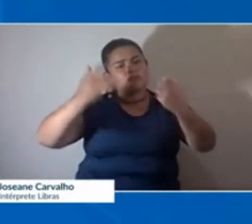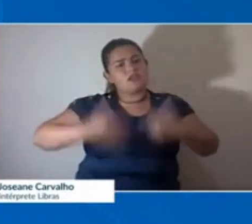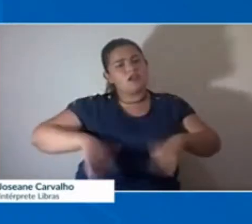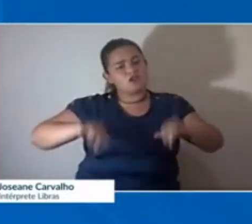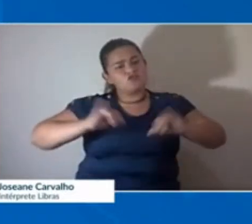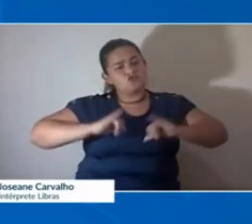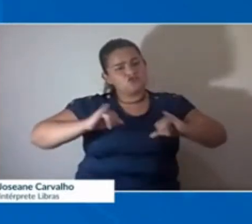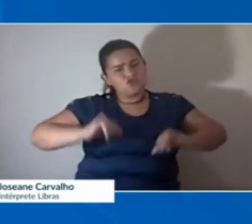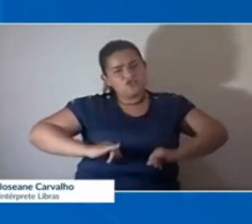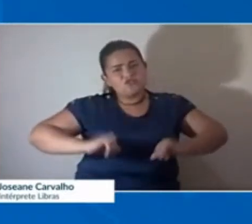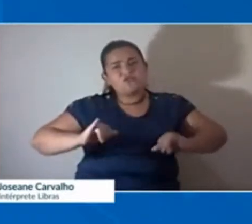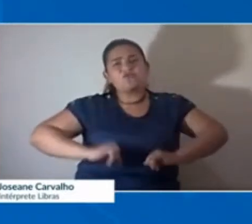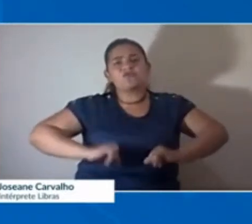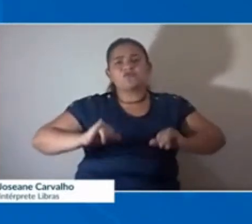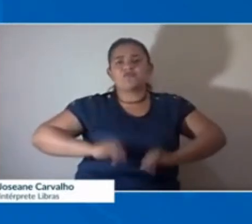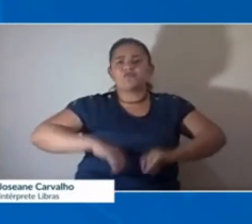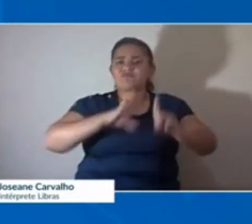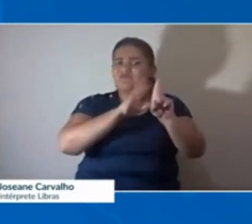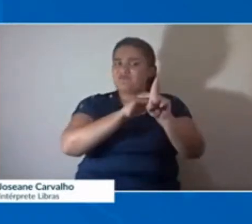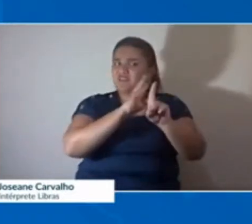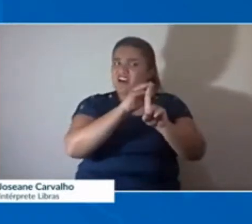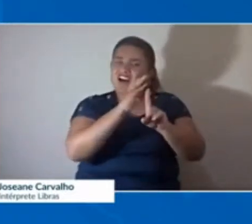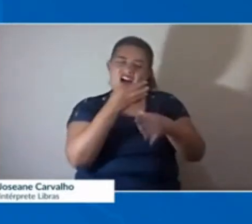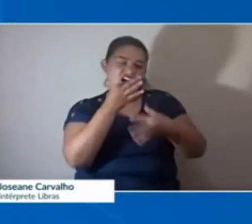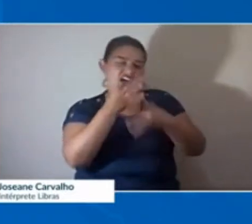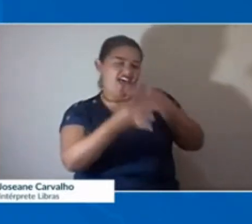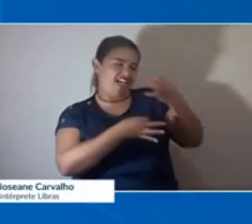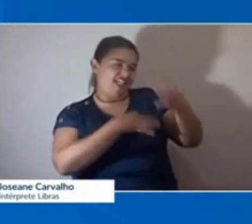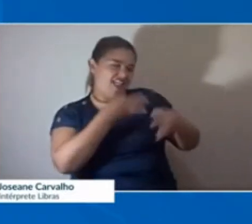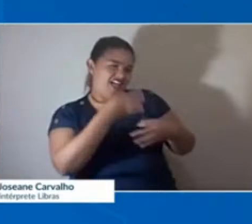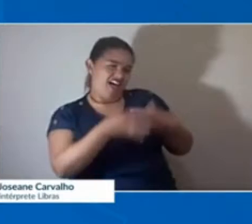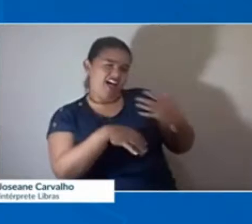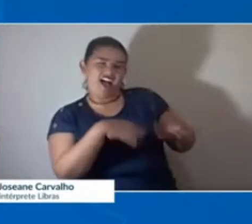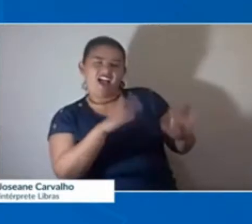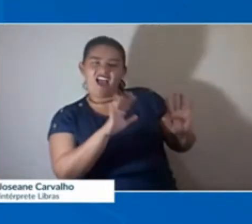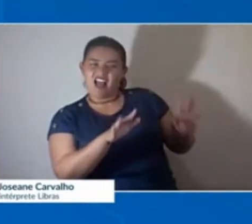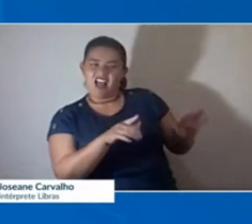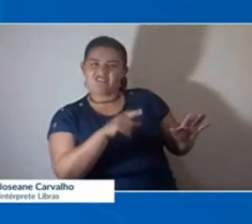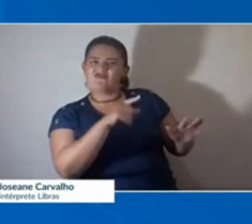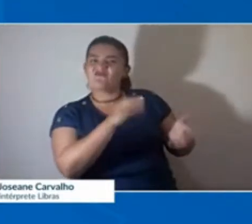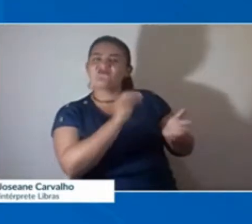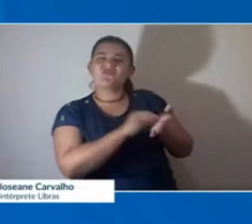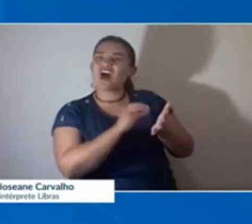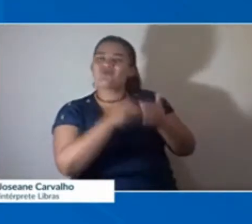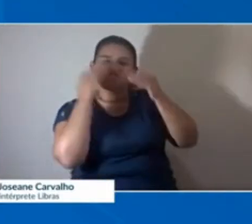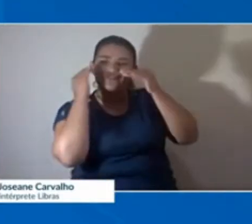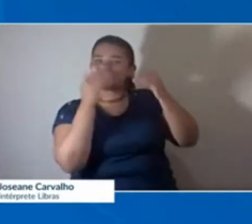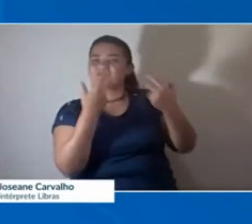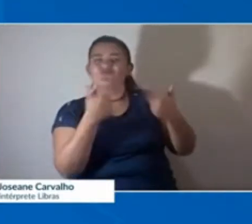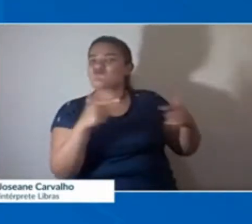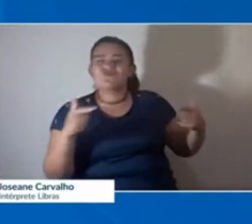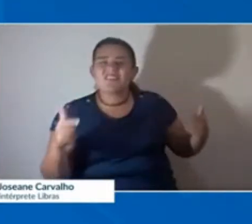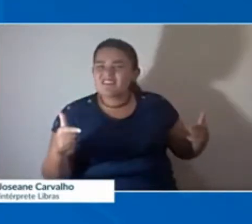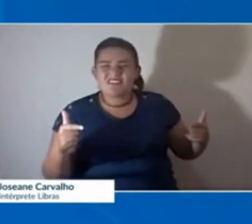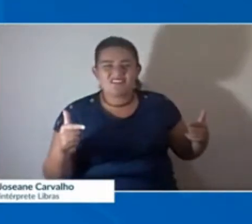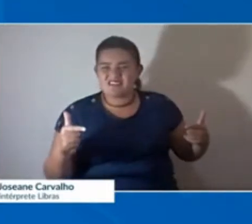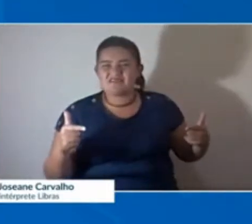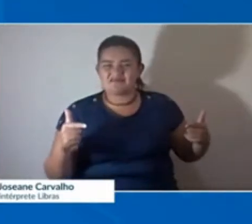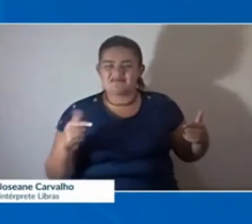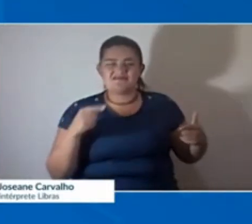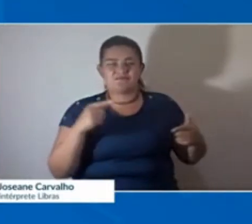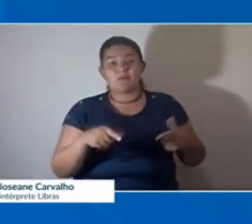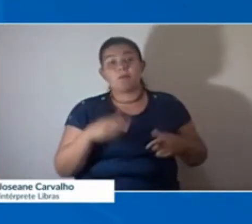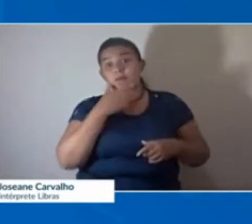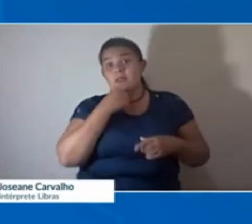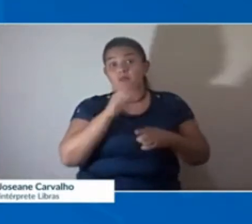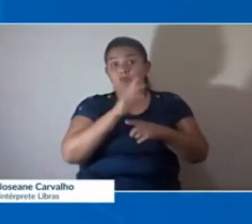de filmagem, de comentários extremamente machistas, desrespeitosos. Na Elas Fazem Cinema, na primeira edição,